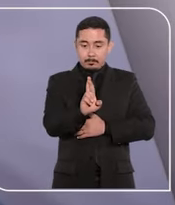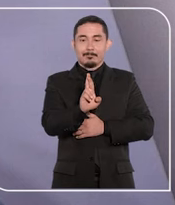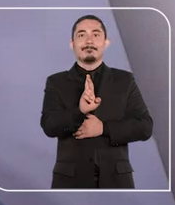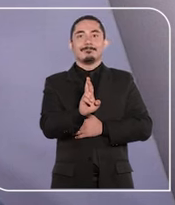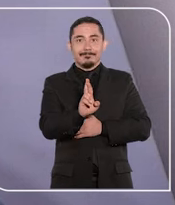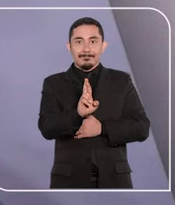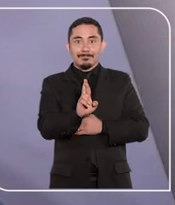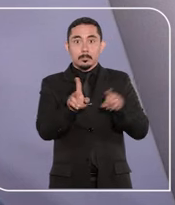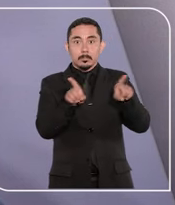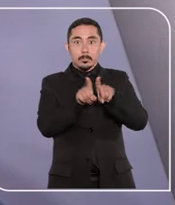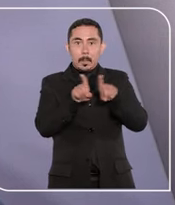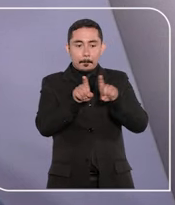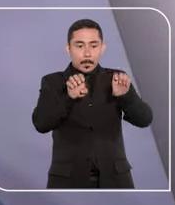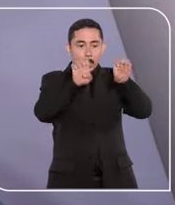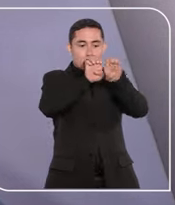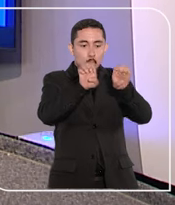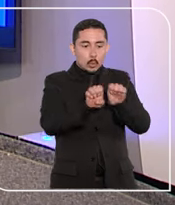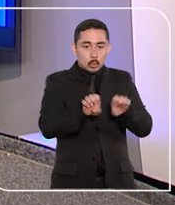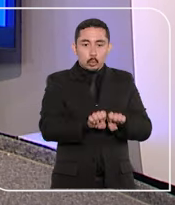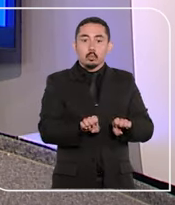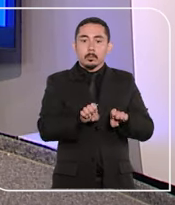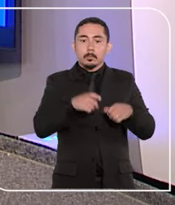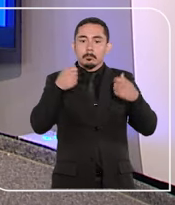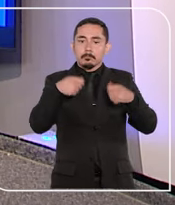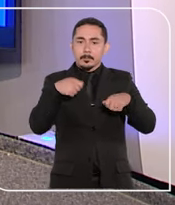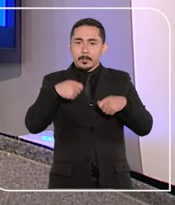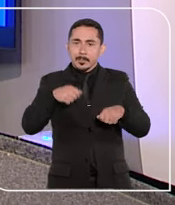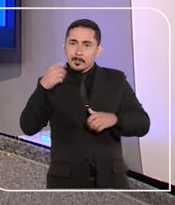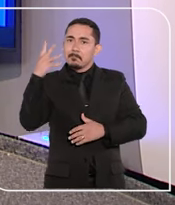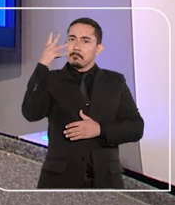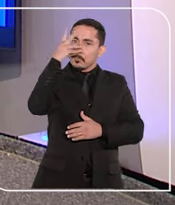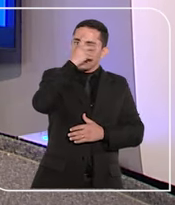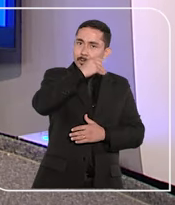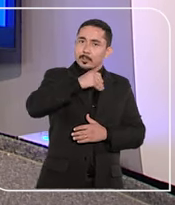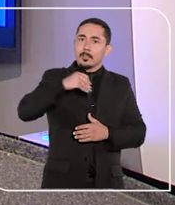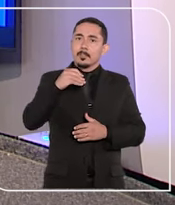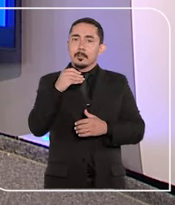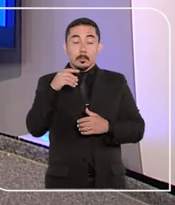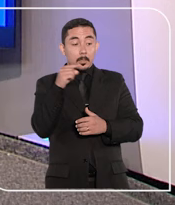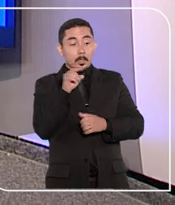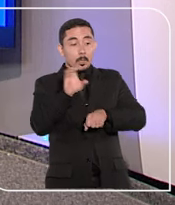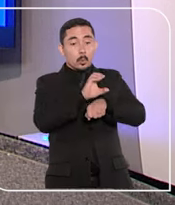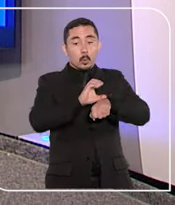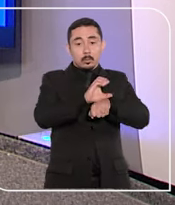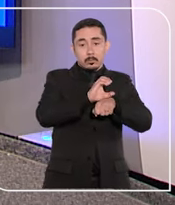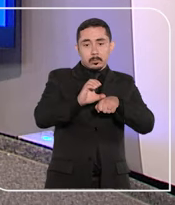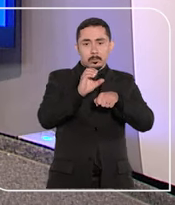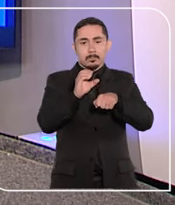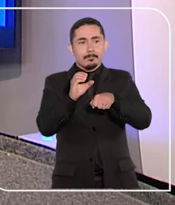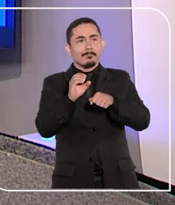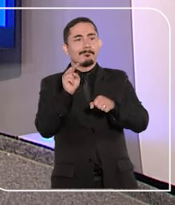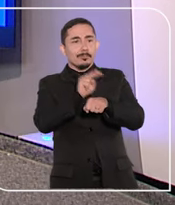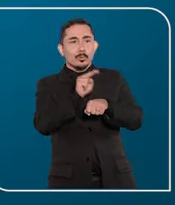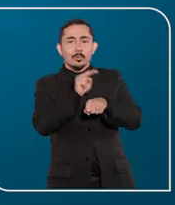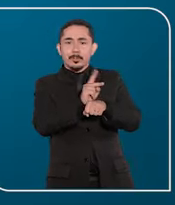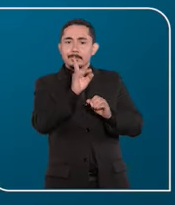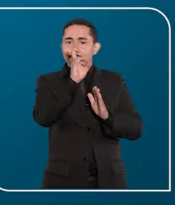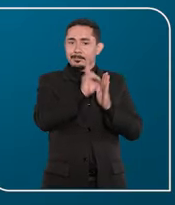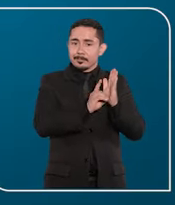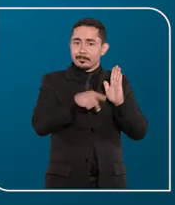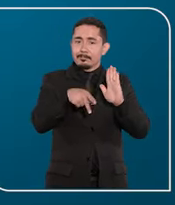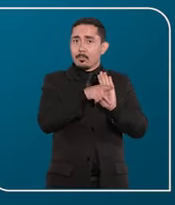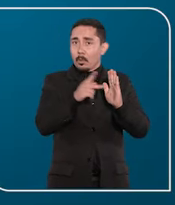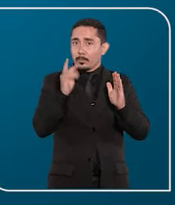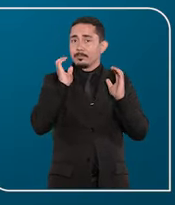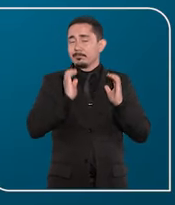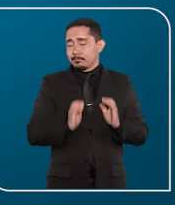dessa estrutura jurídica tão bonita e adequada que a Constituição criou, defender direitos do cidadão.